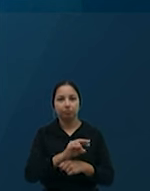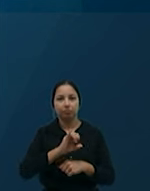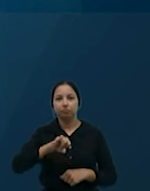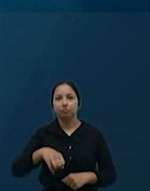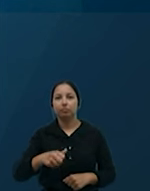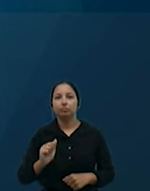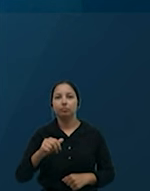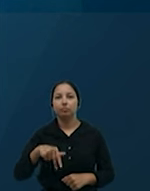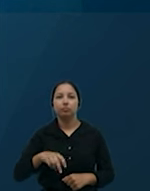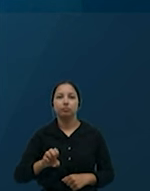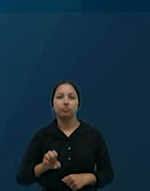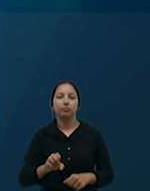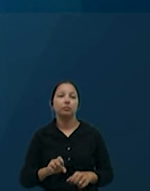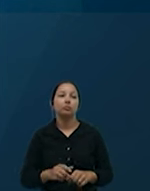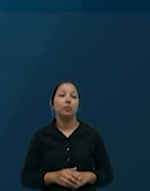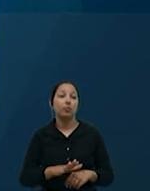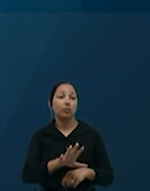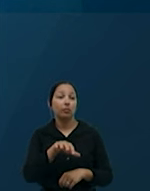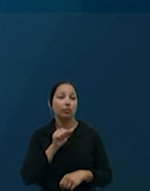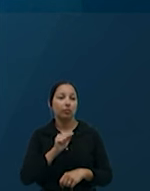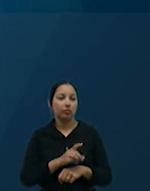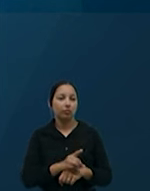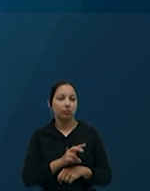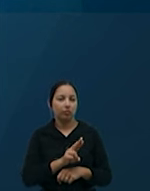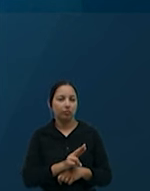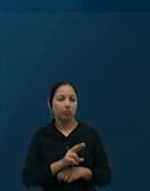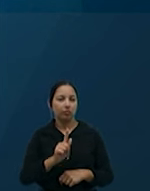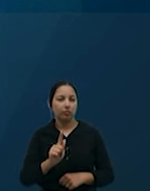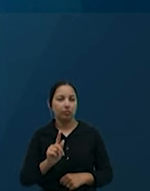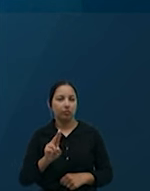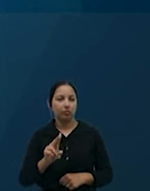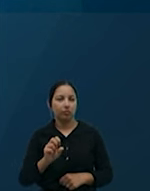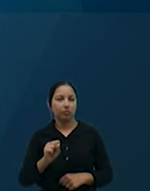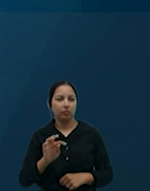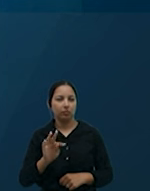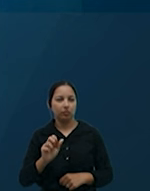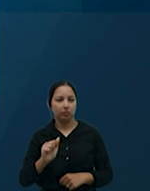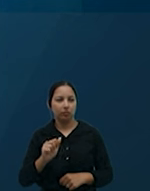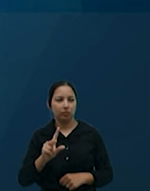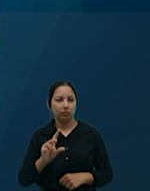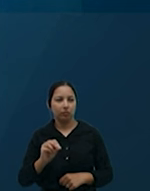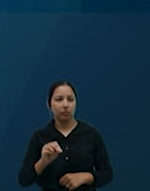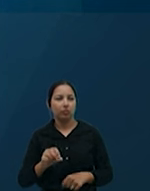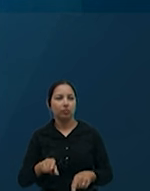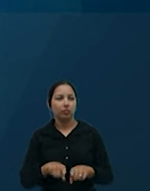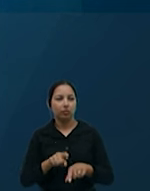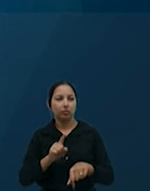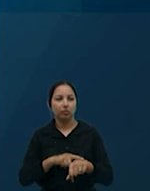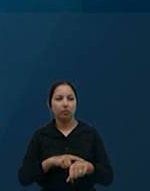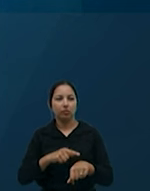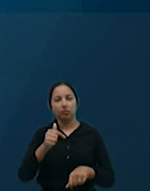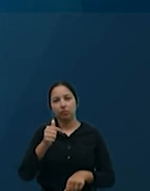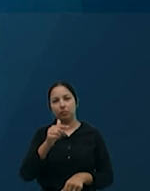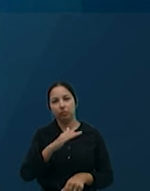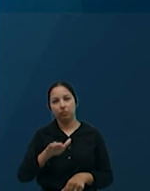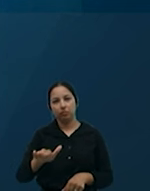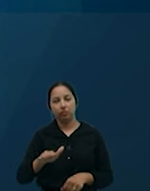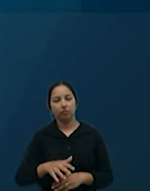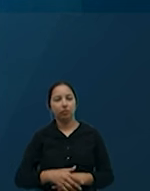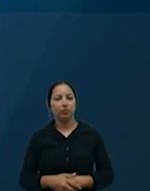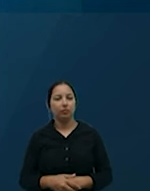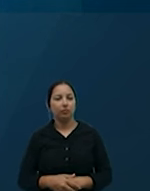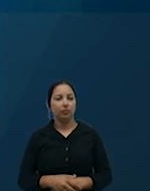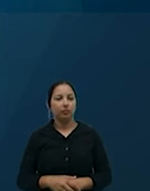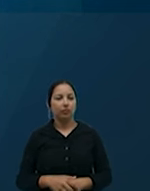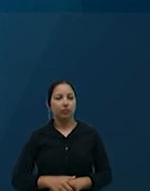de Estudos Previdenciários e IEPREV. Também com prazo de 7,5 minutos ou menos.